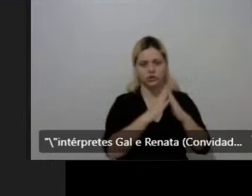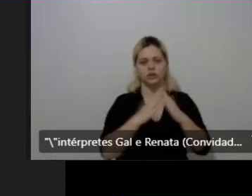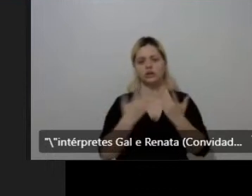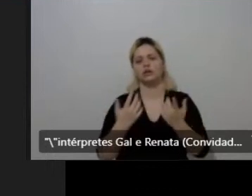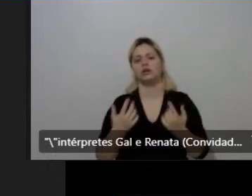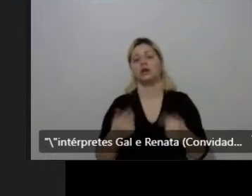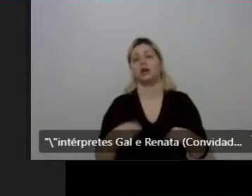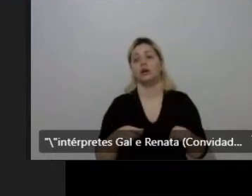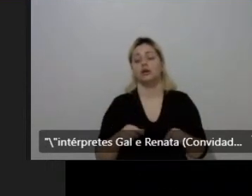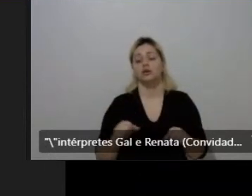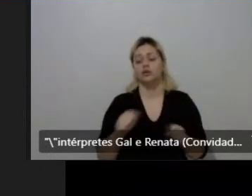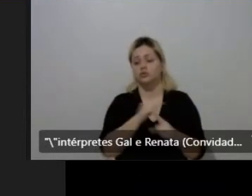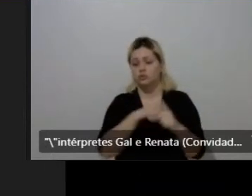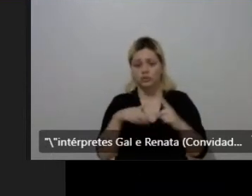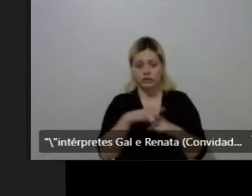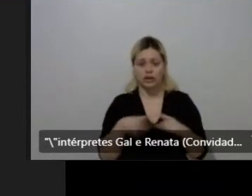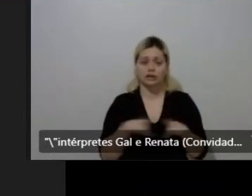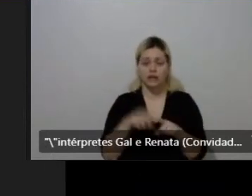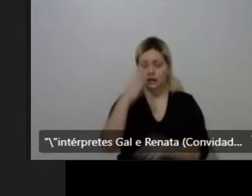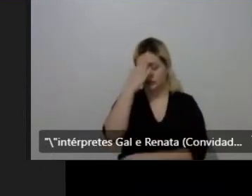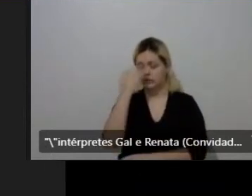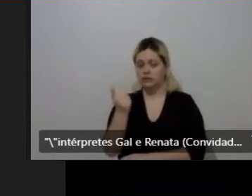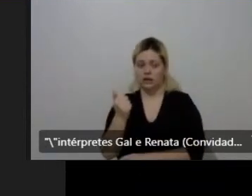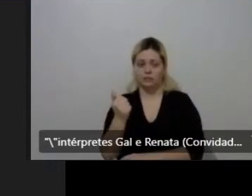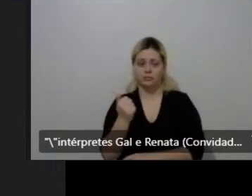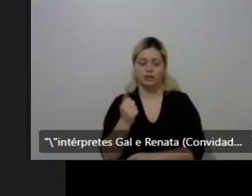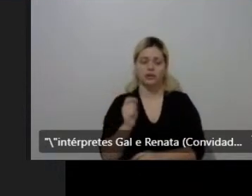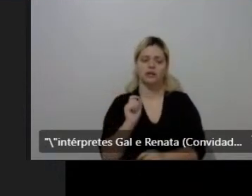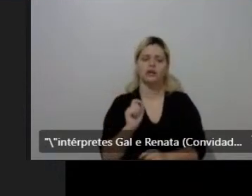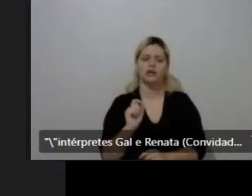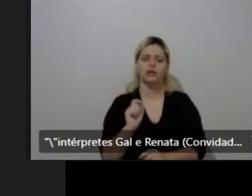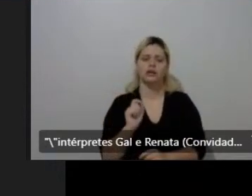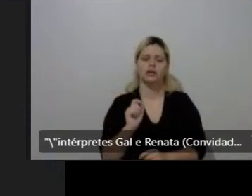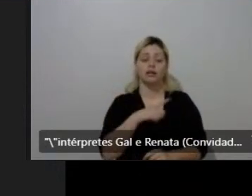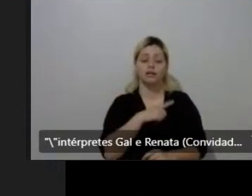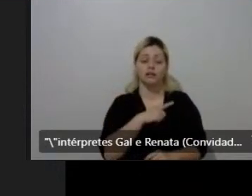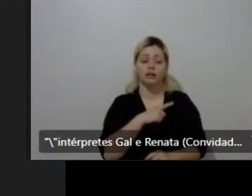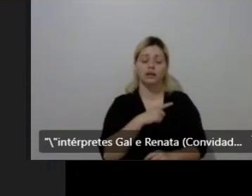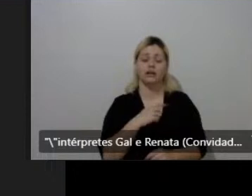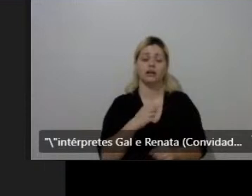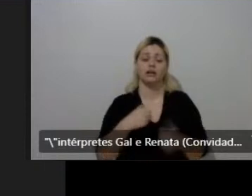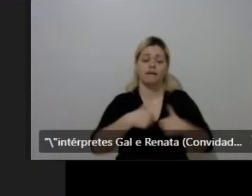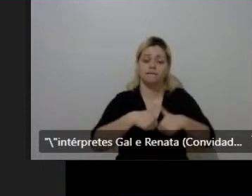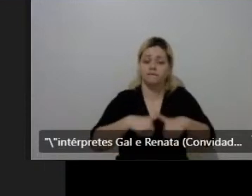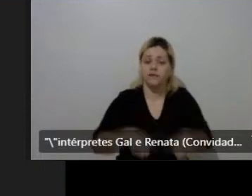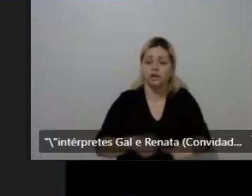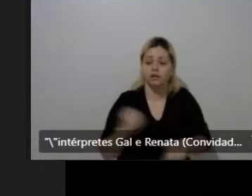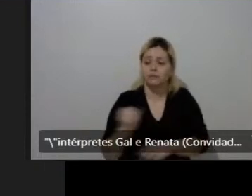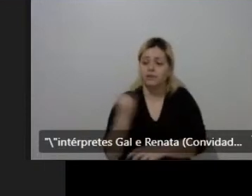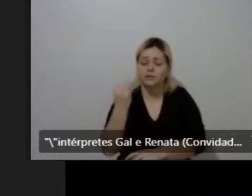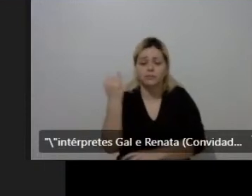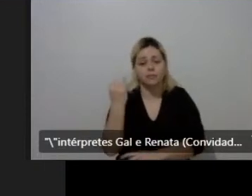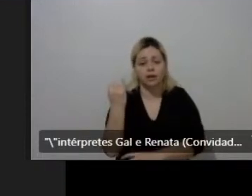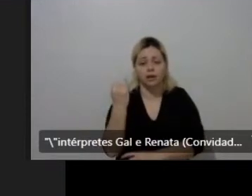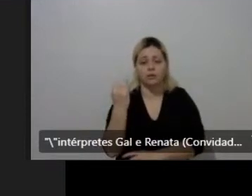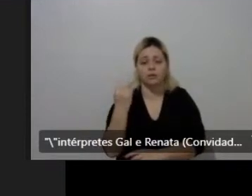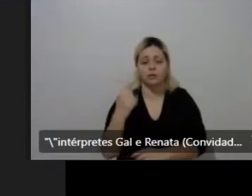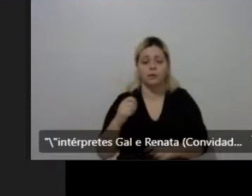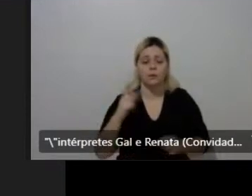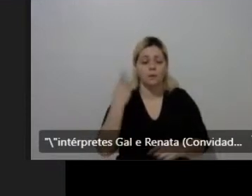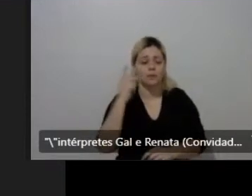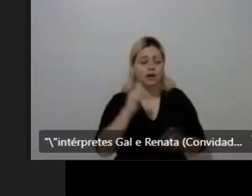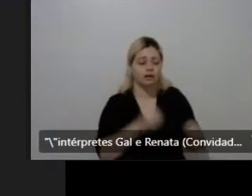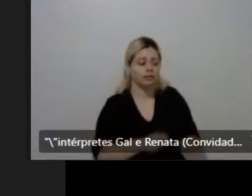né, as estratégias de retomada, de ocupação e de permanência têm sido a principal forma, né, de defesa da